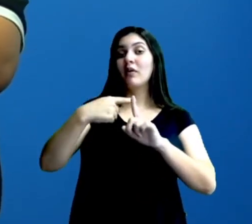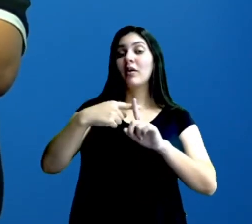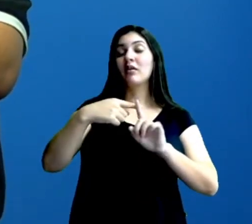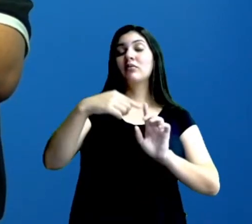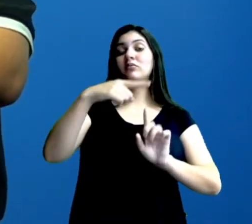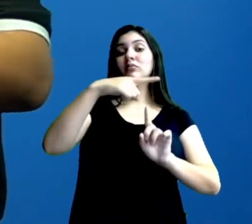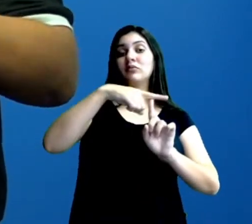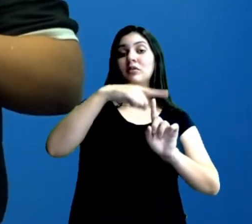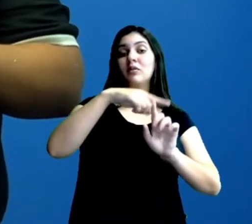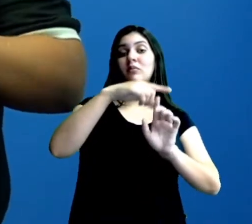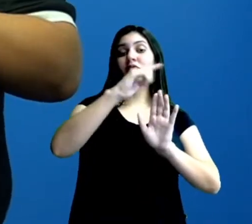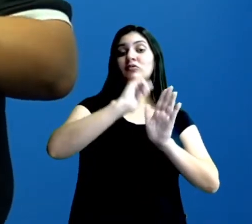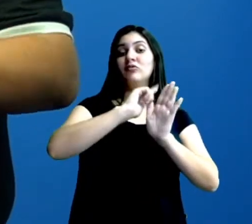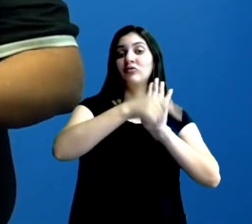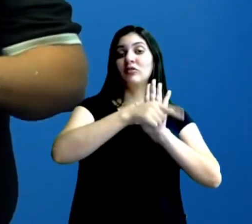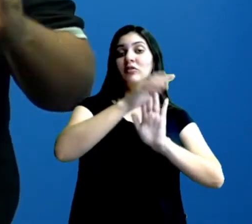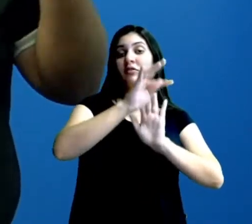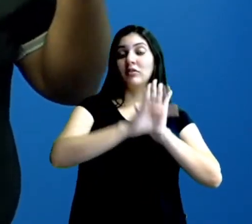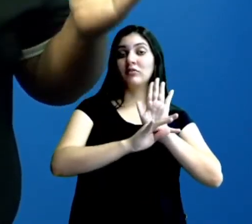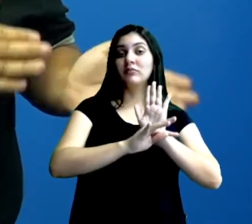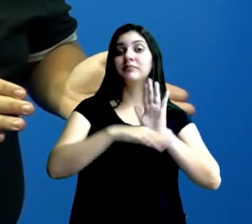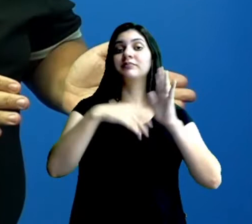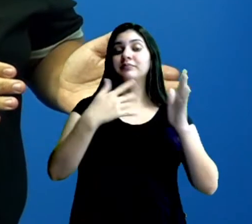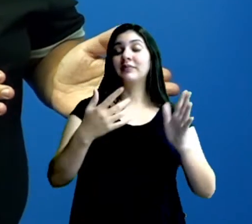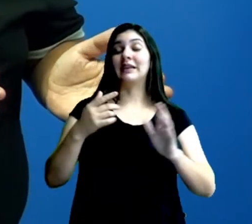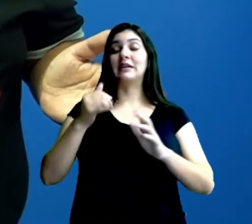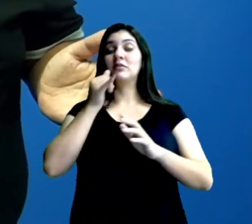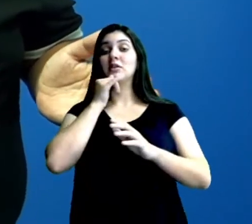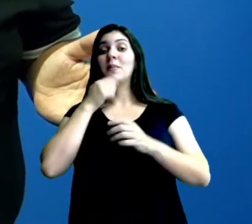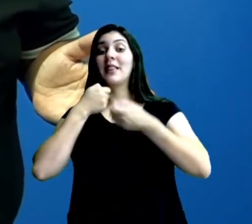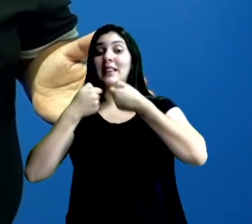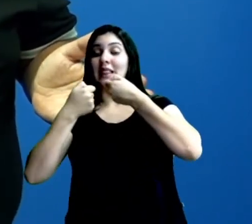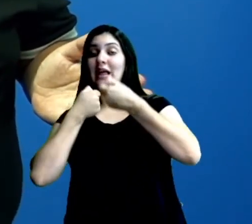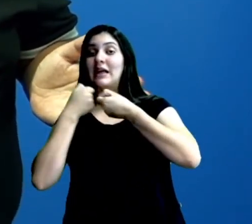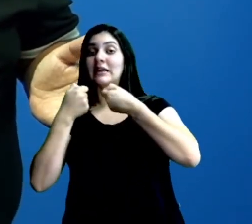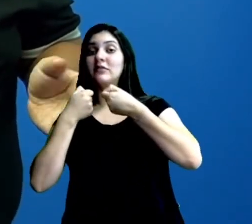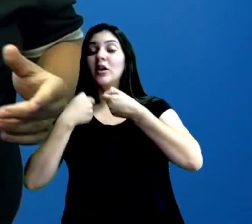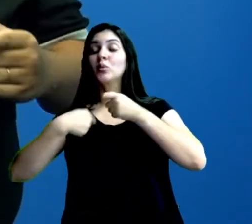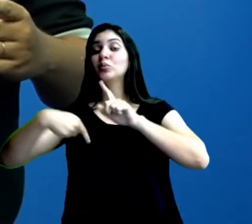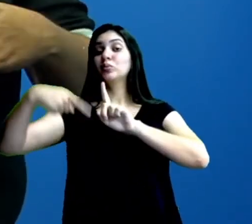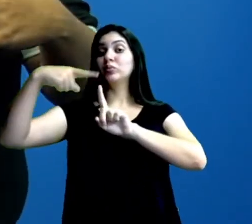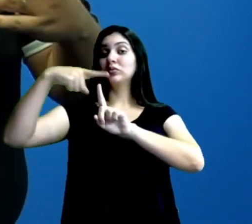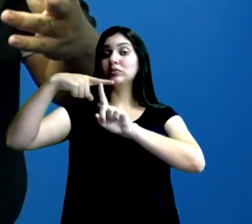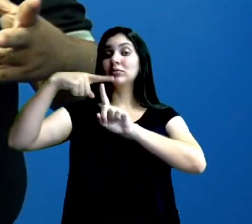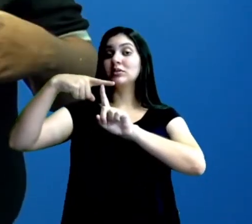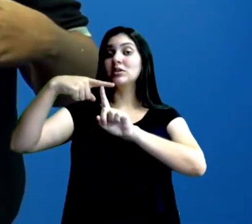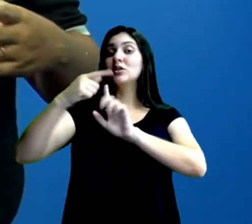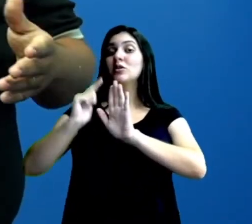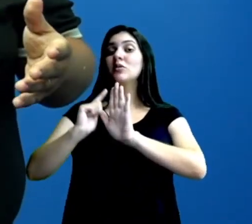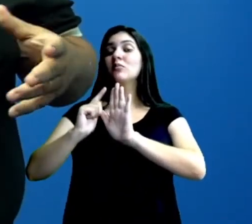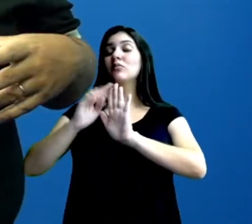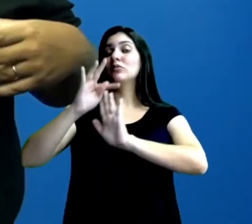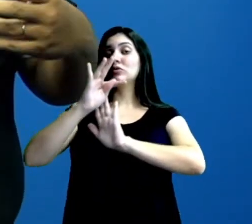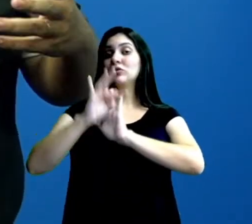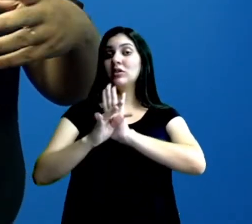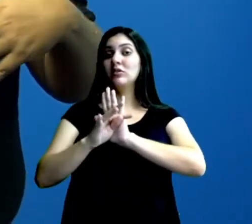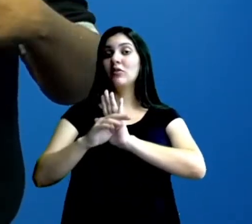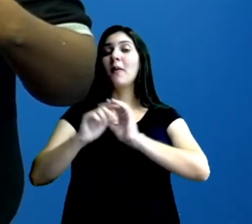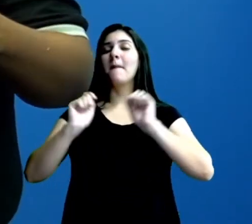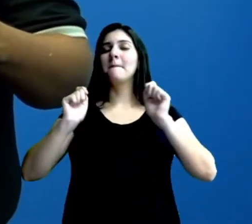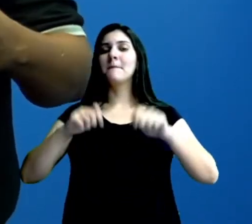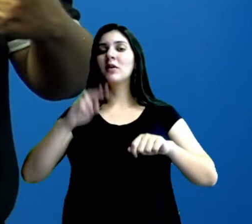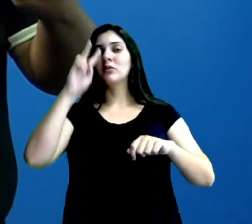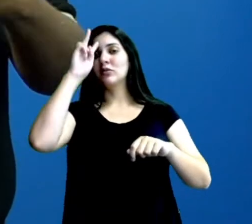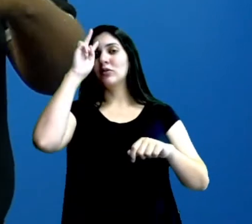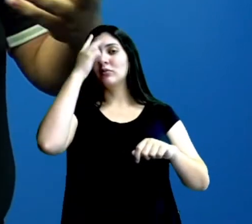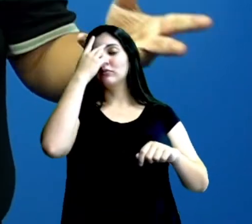textual narrativo. Não, narrativo é um tipo de texto, tá bom? Ou então, às vezes a pessoa pode confundir dizendo que